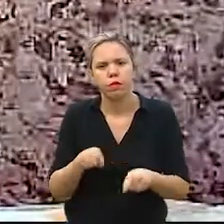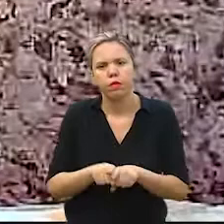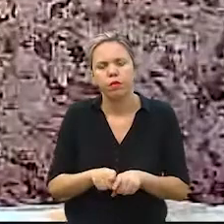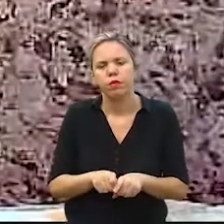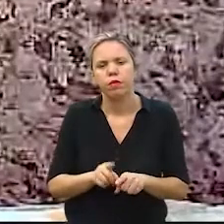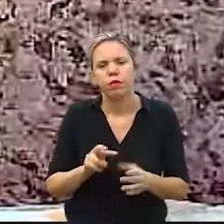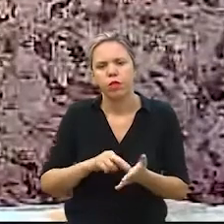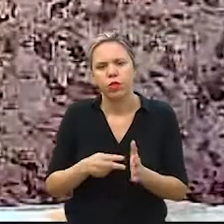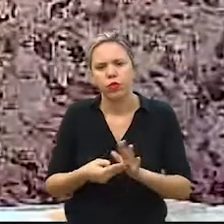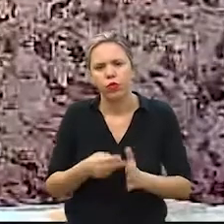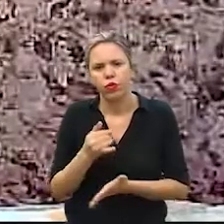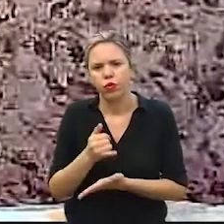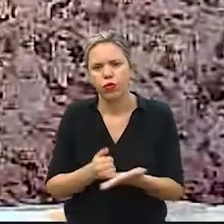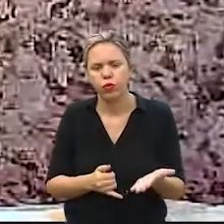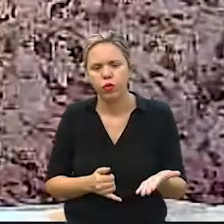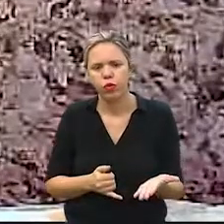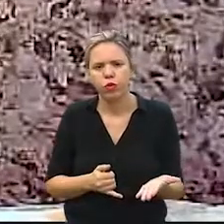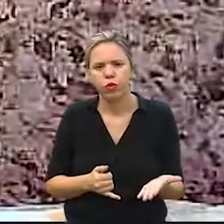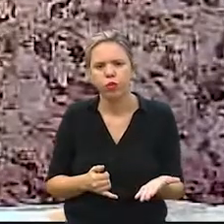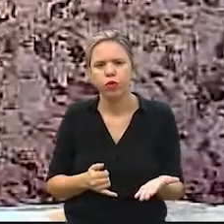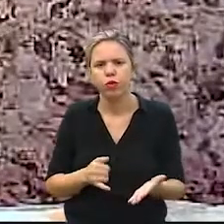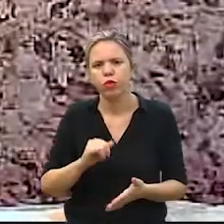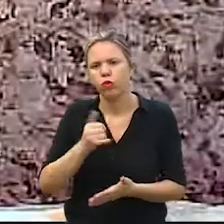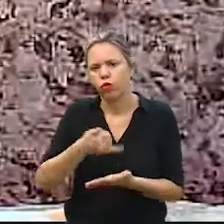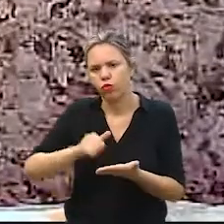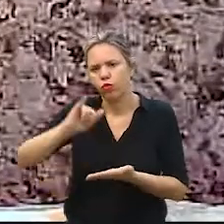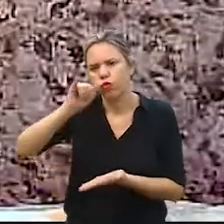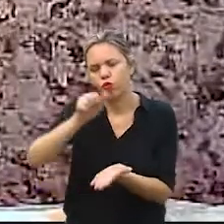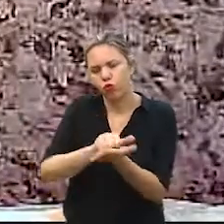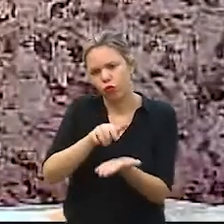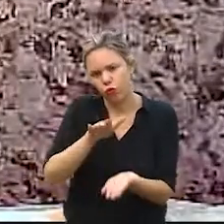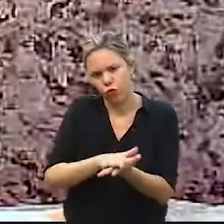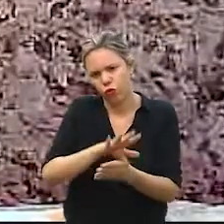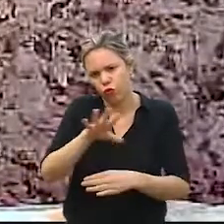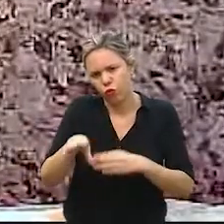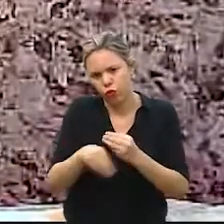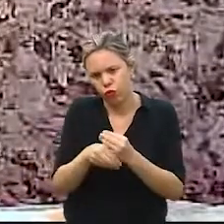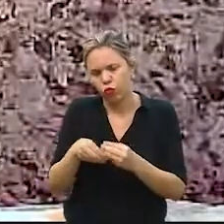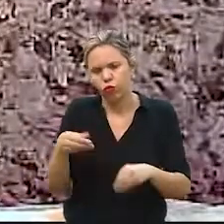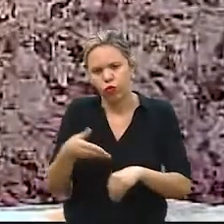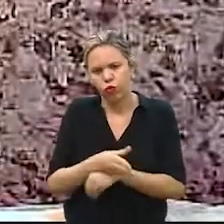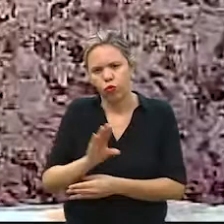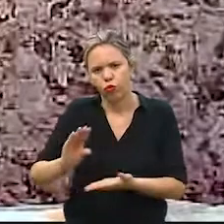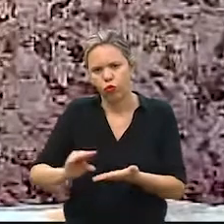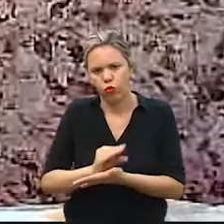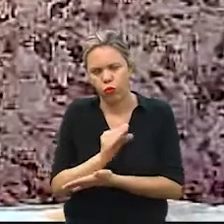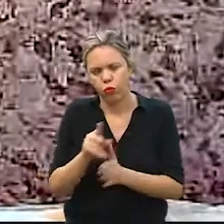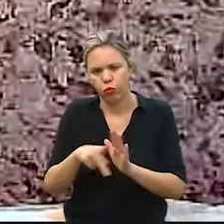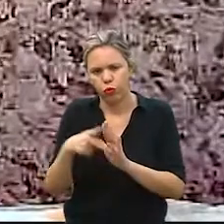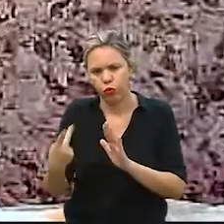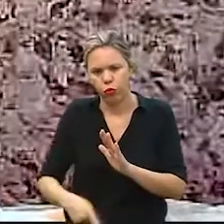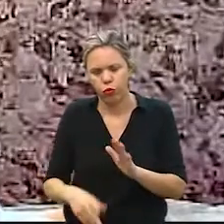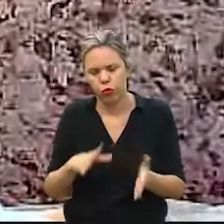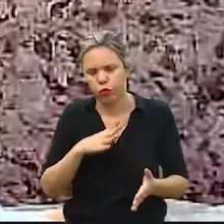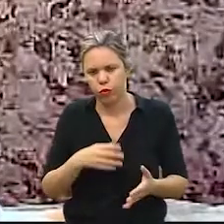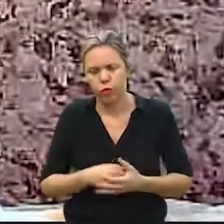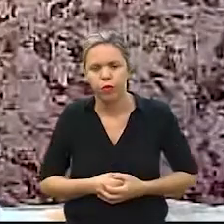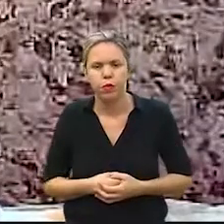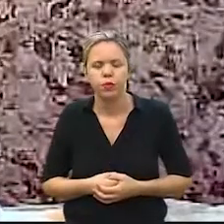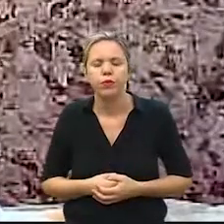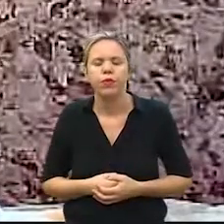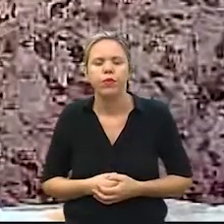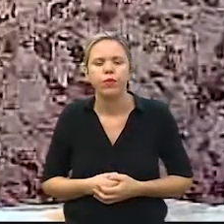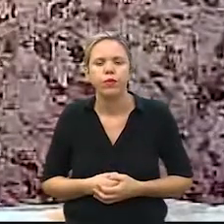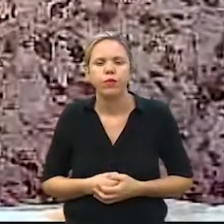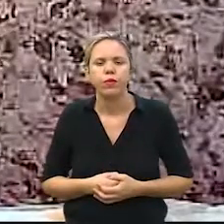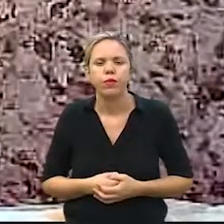refere a esses impostos, com seus juros, suas multas, tudo compõe a arrecadação própria. A arrecadação